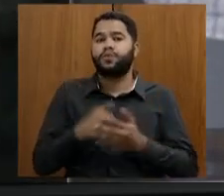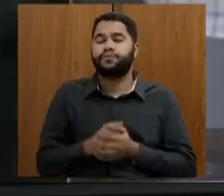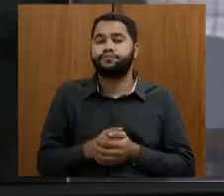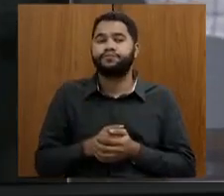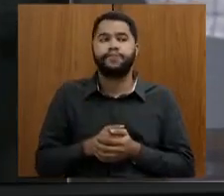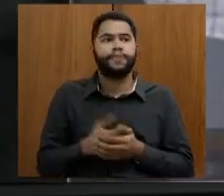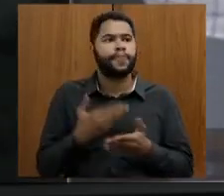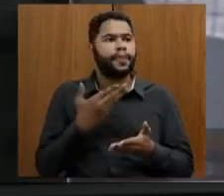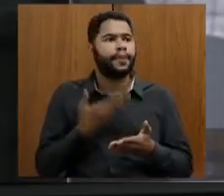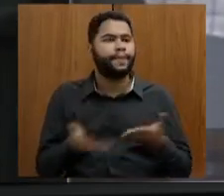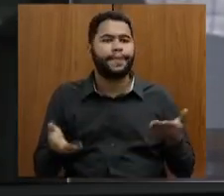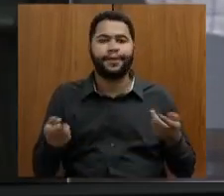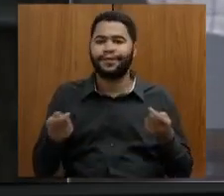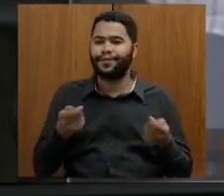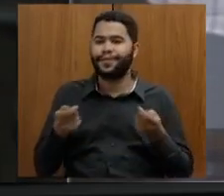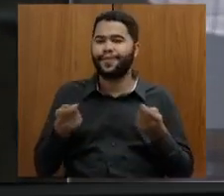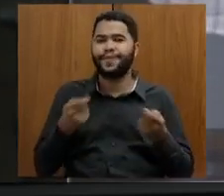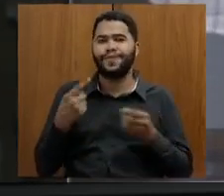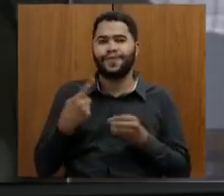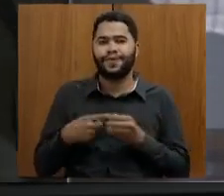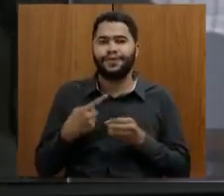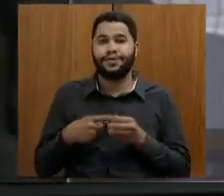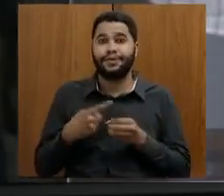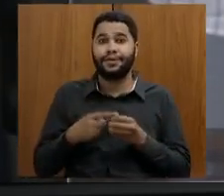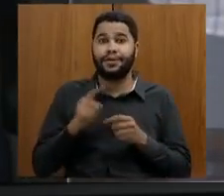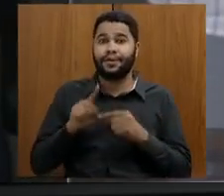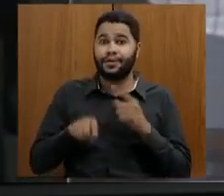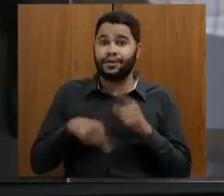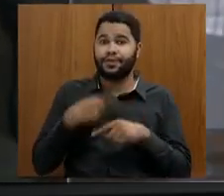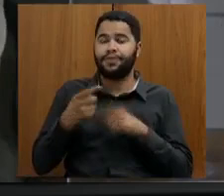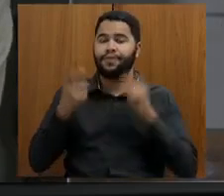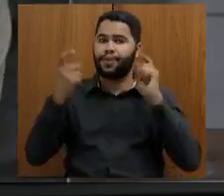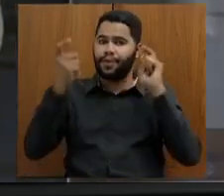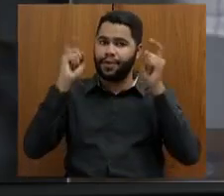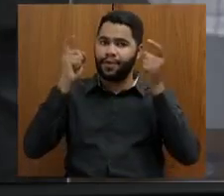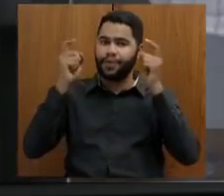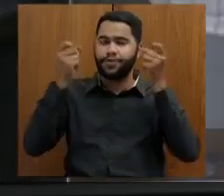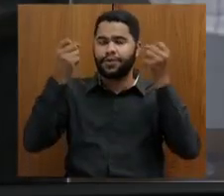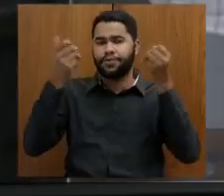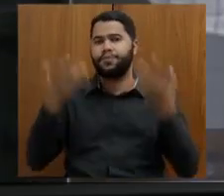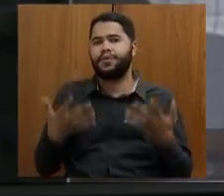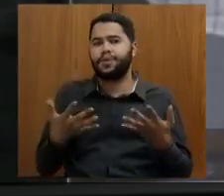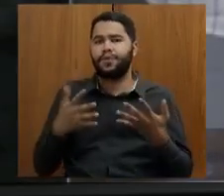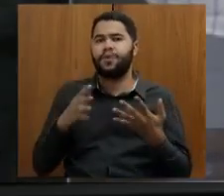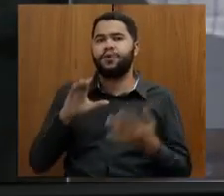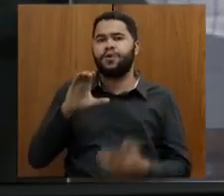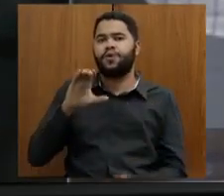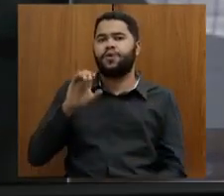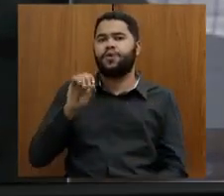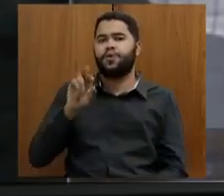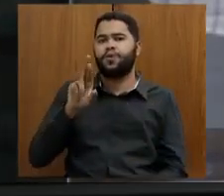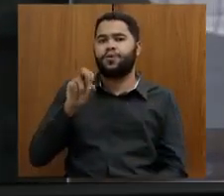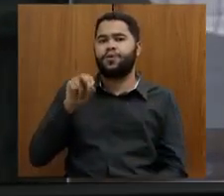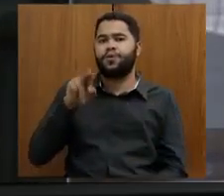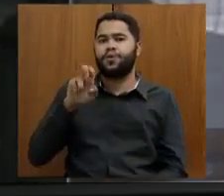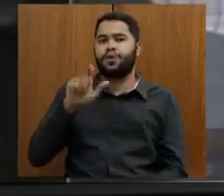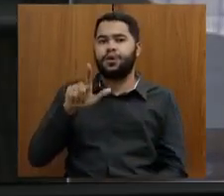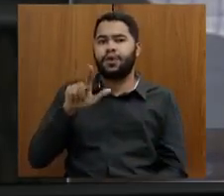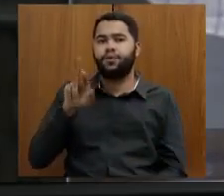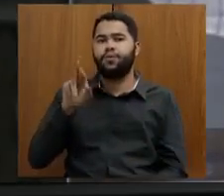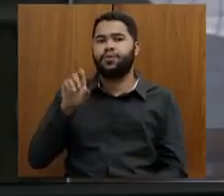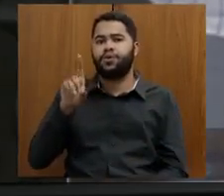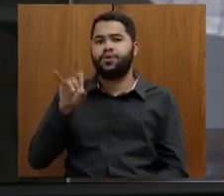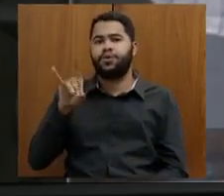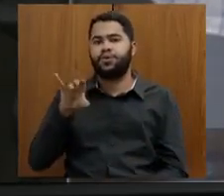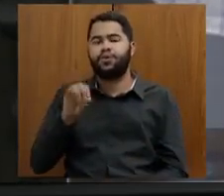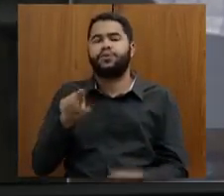aqui aqui é perdido o controle na cidade e após Aquela nossa reunião falando Coronel Rodrigo Coronel Osvaldo também